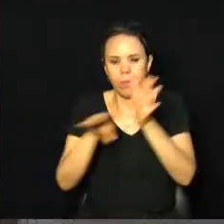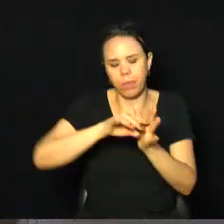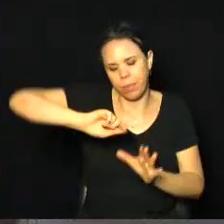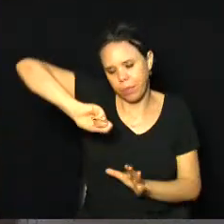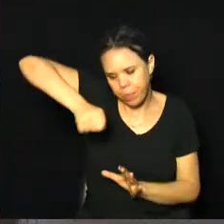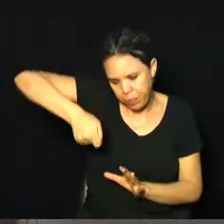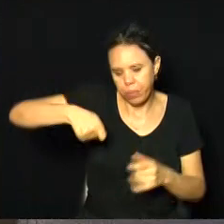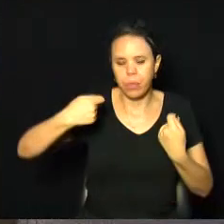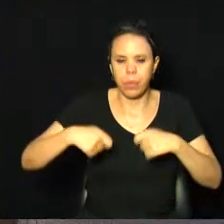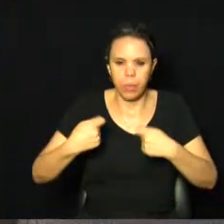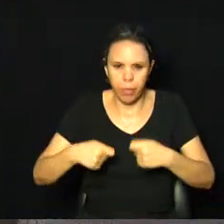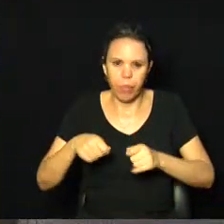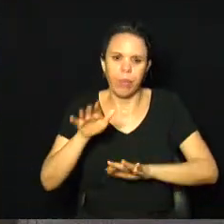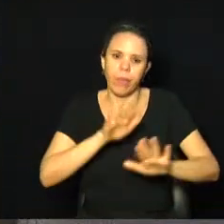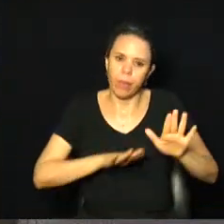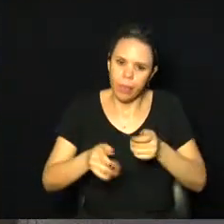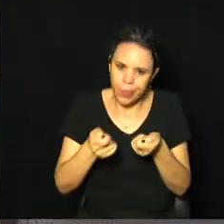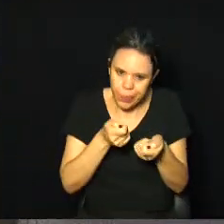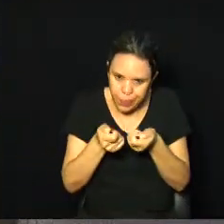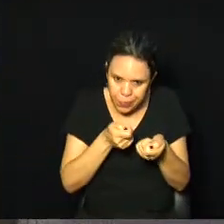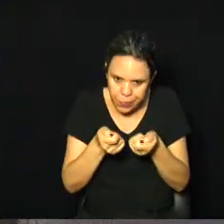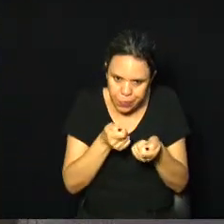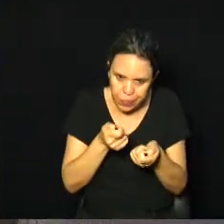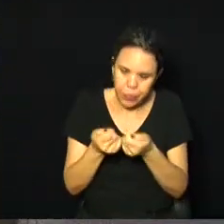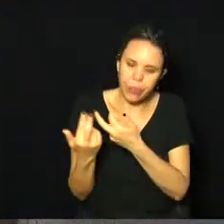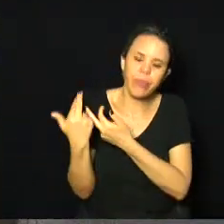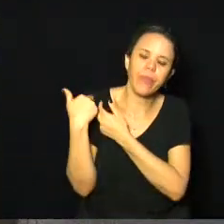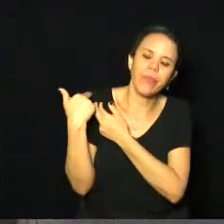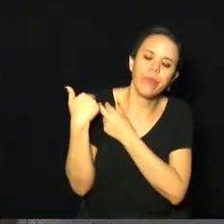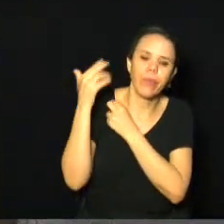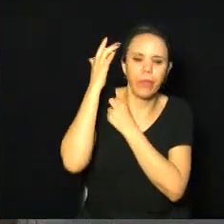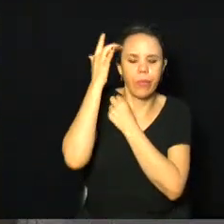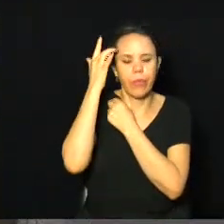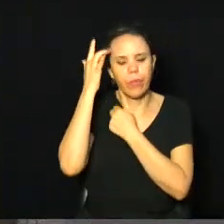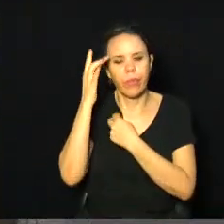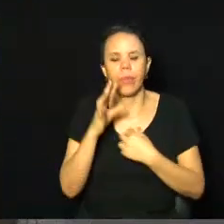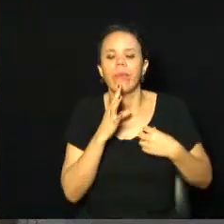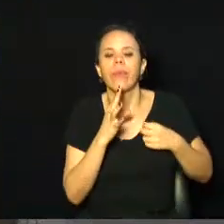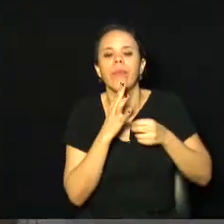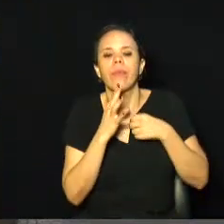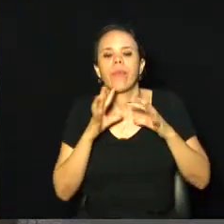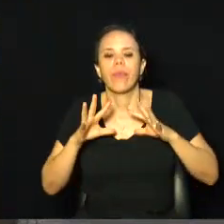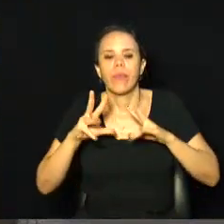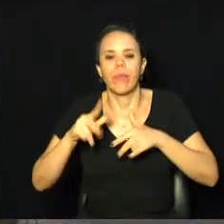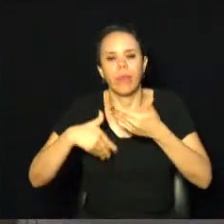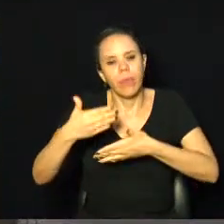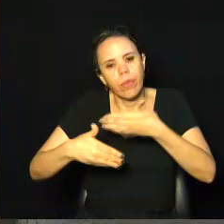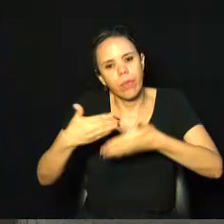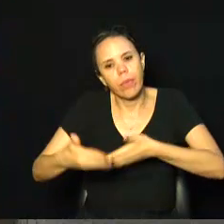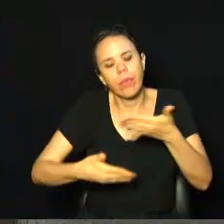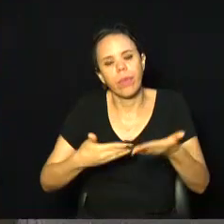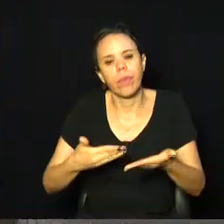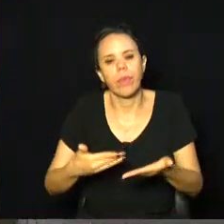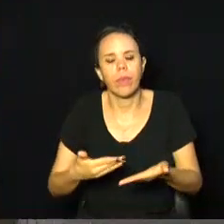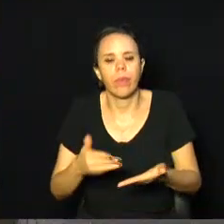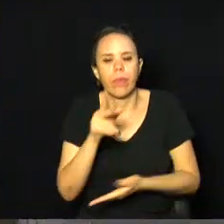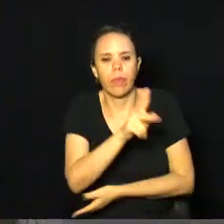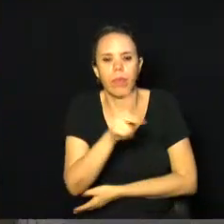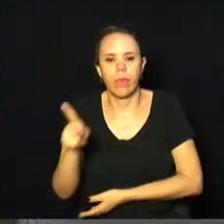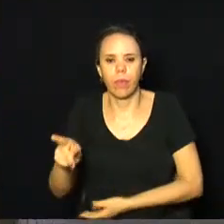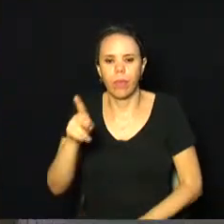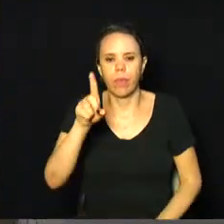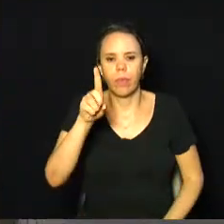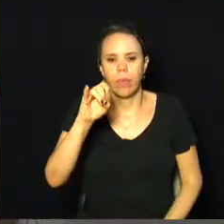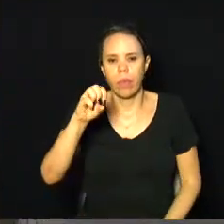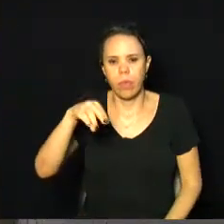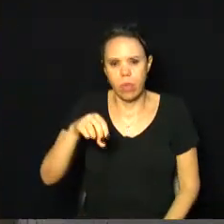nós precisamos usar com cuidado, ter responsabilidade e conhecer, né, todo esse processo, conforme o professor Dimas